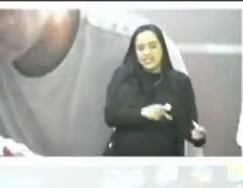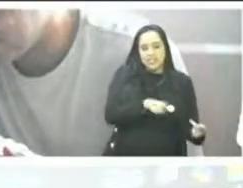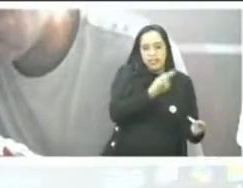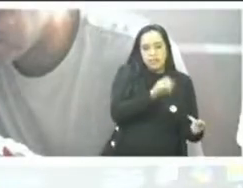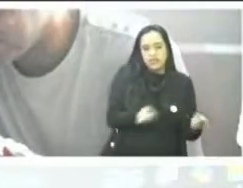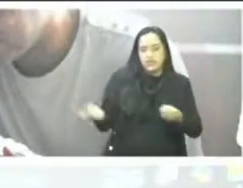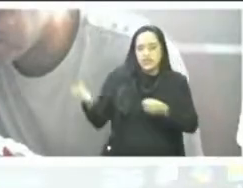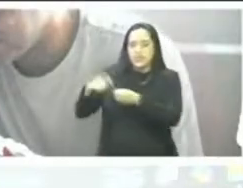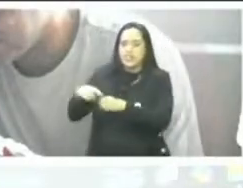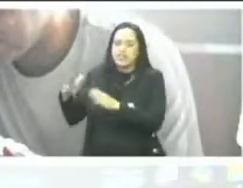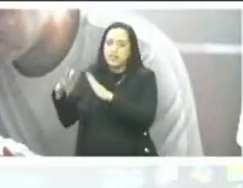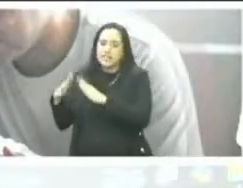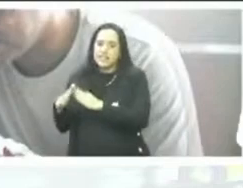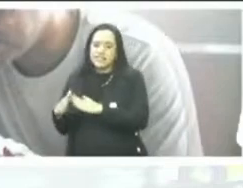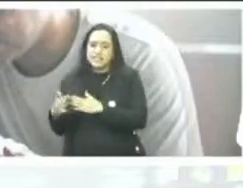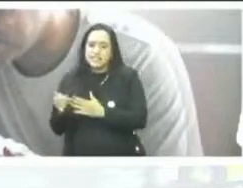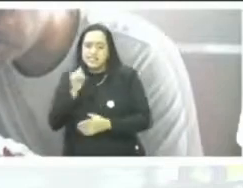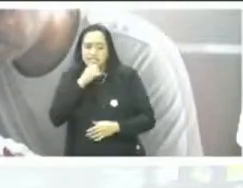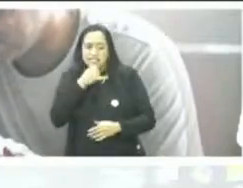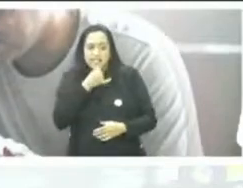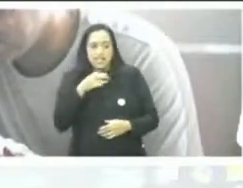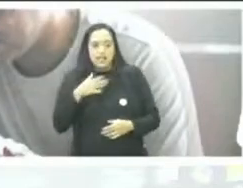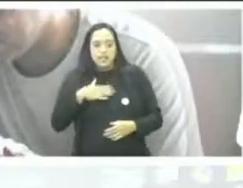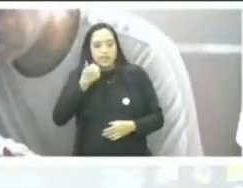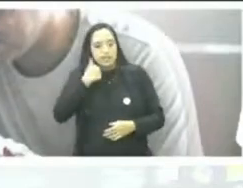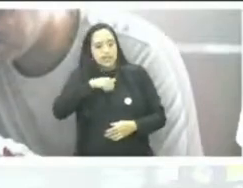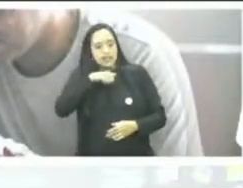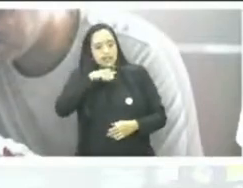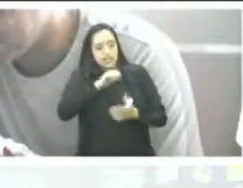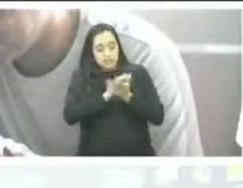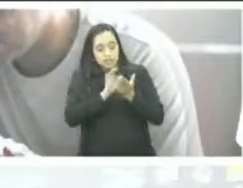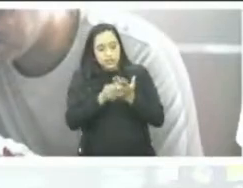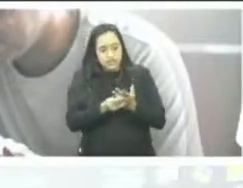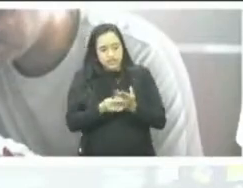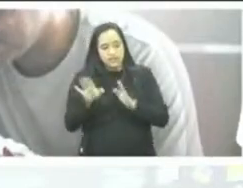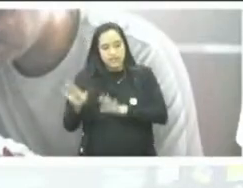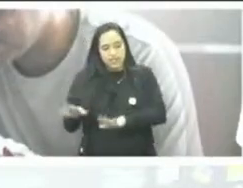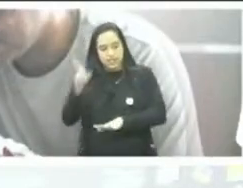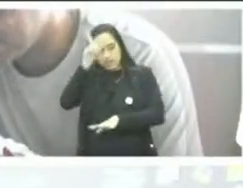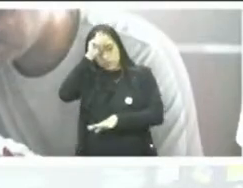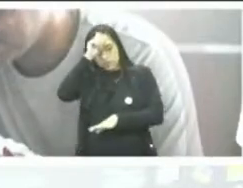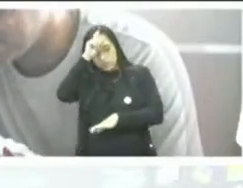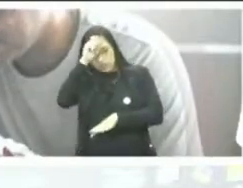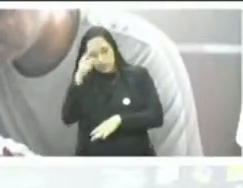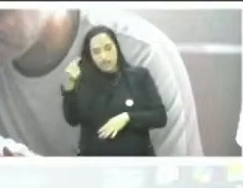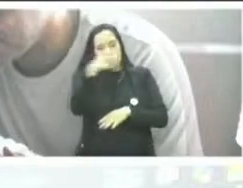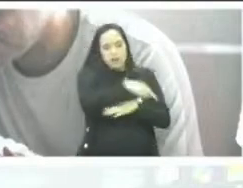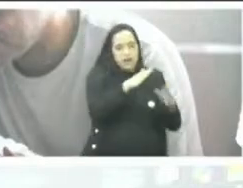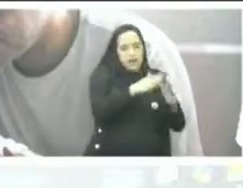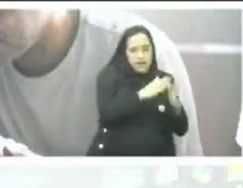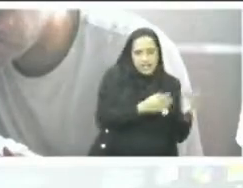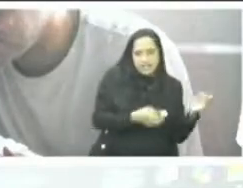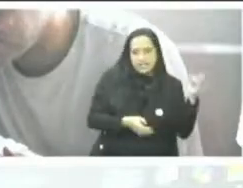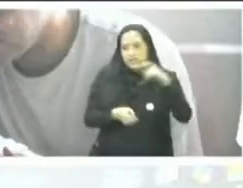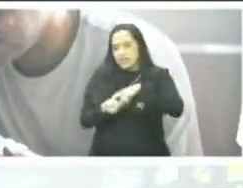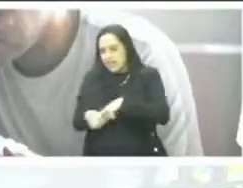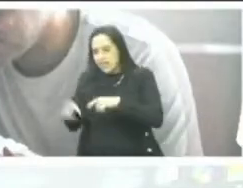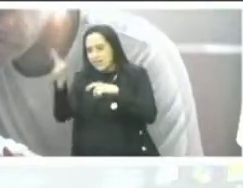esposa ficou no hospital e eu ficava um período, né? Ficava no hospital, ia para casa, voltava, ficava com ela no